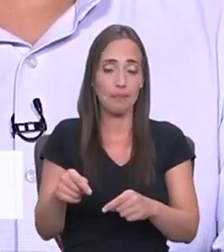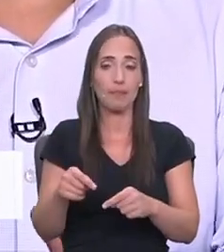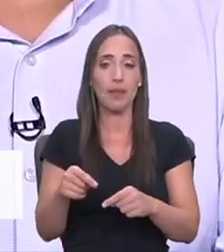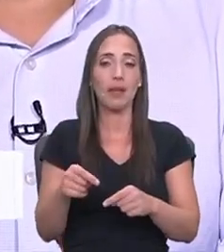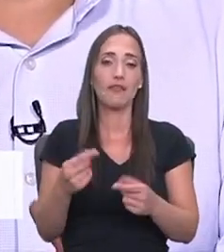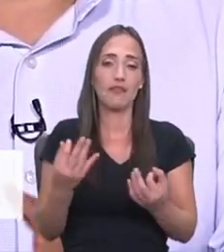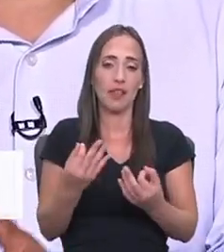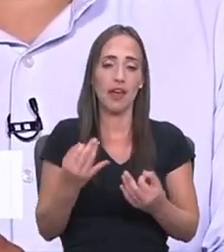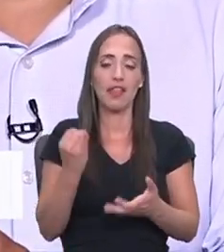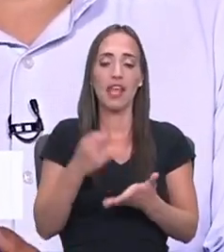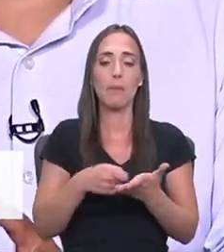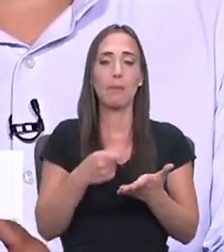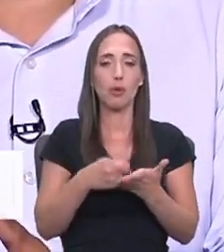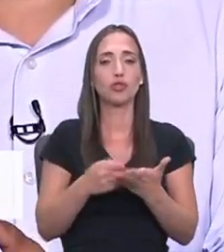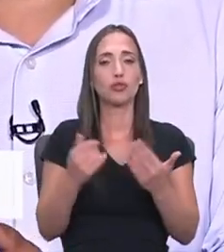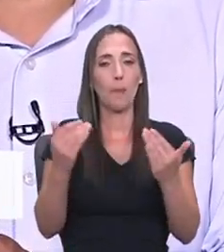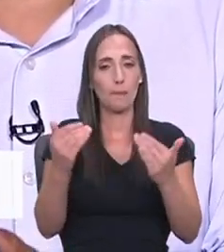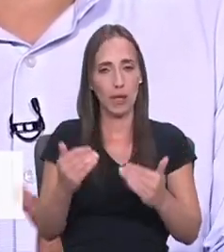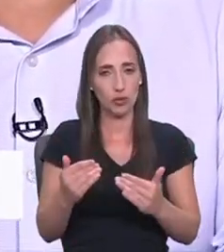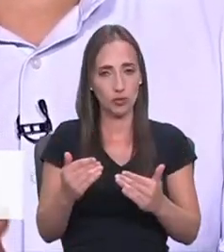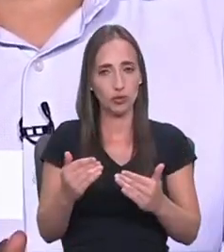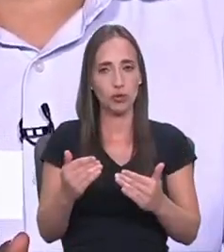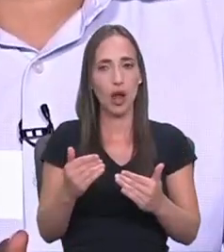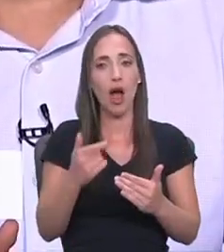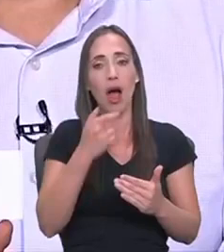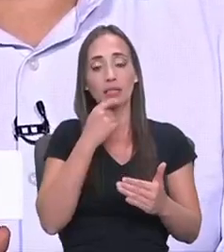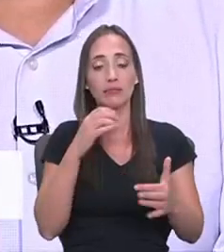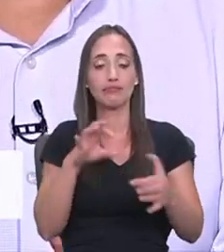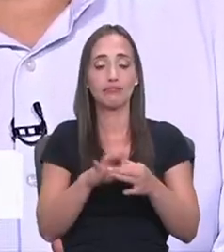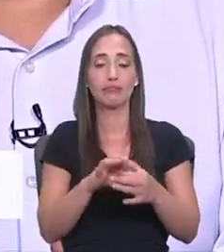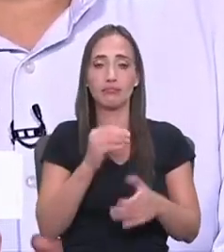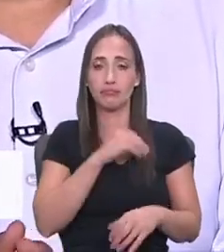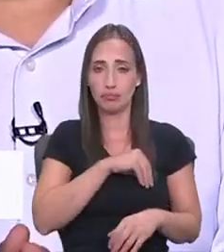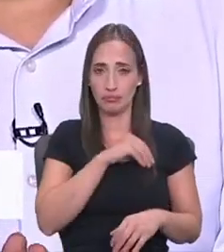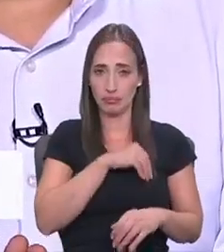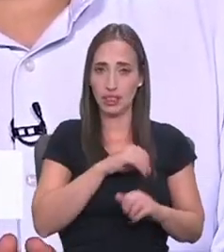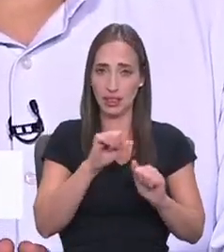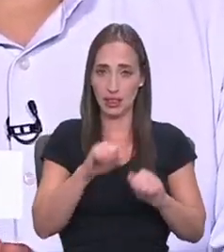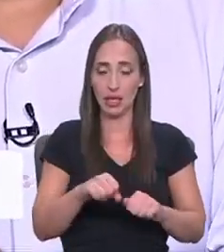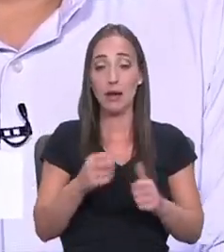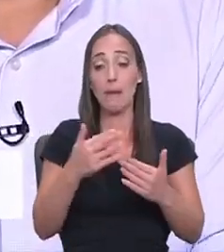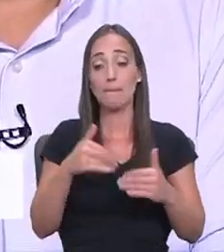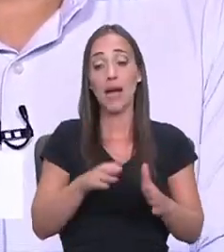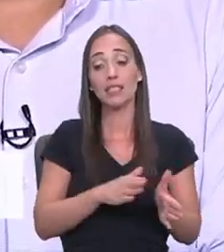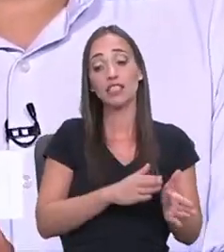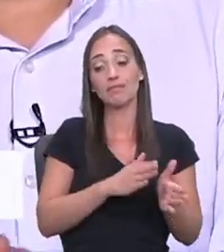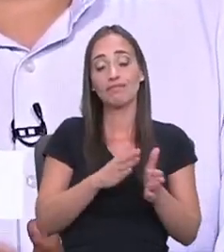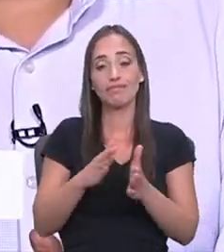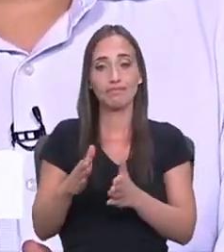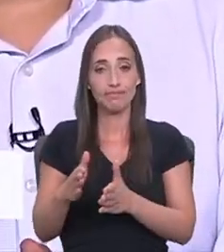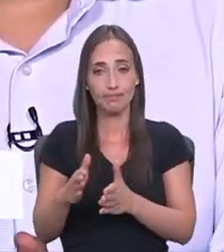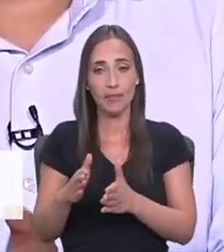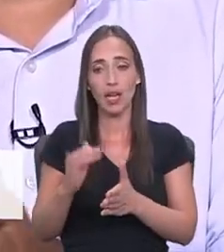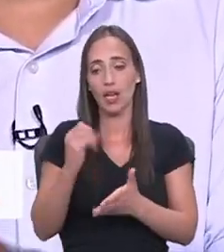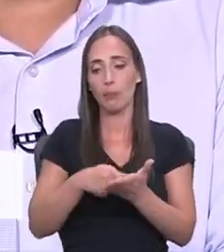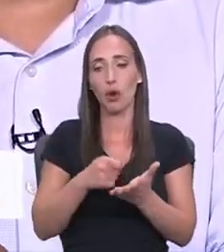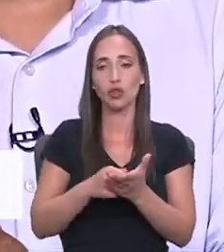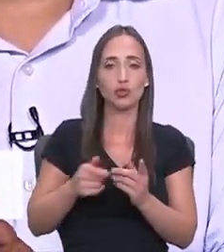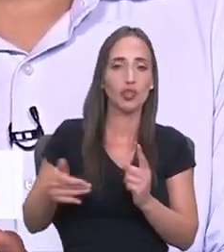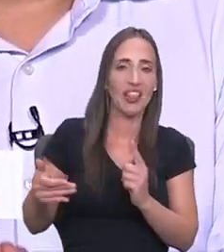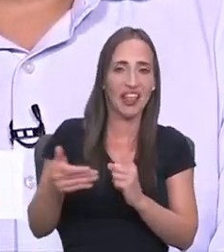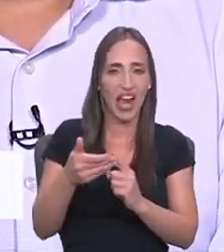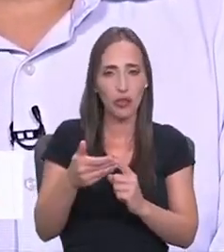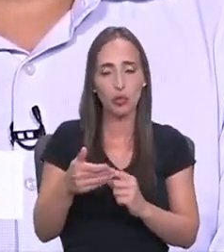alívio fiscal na parte da tributação sobre os rendimentos mas depois eh por via de impostos indiretos e outras